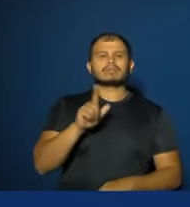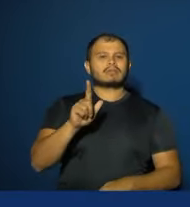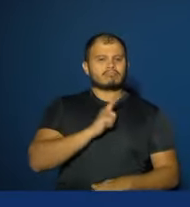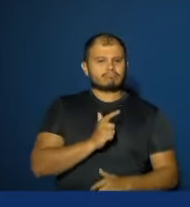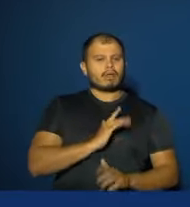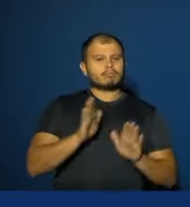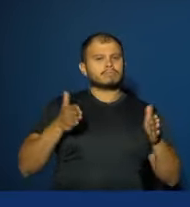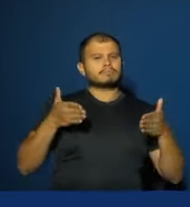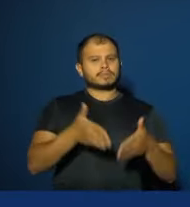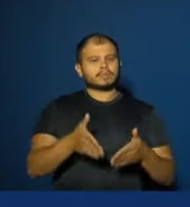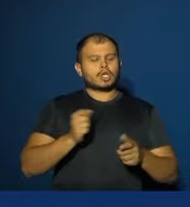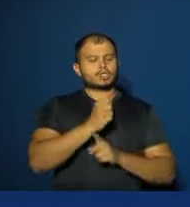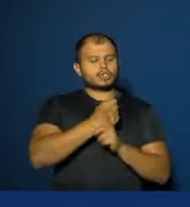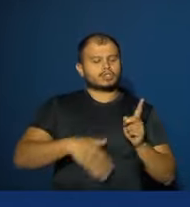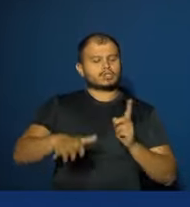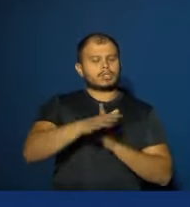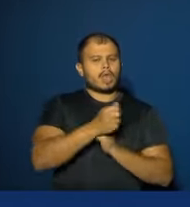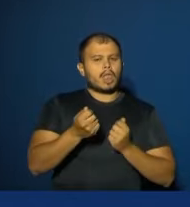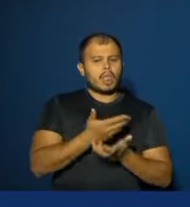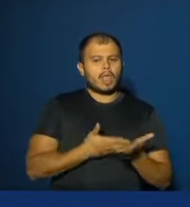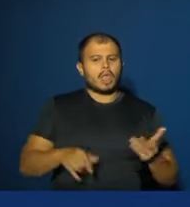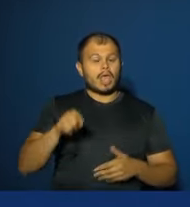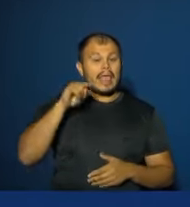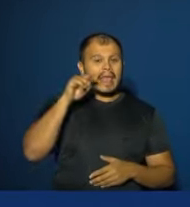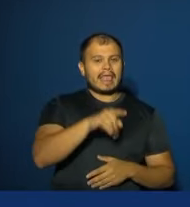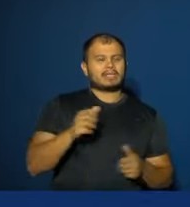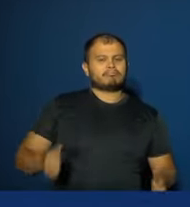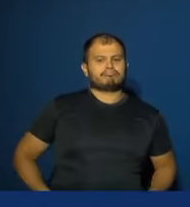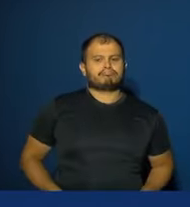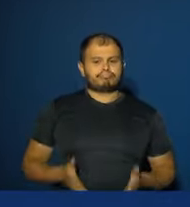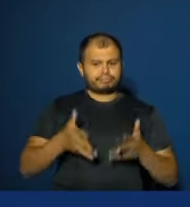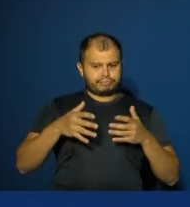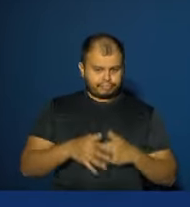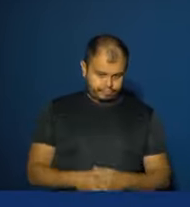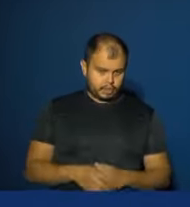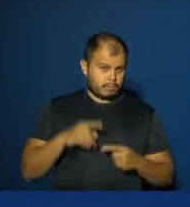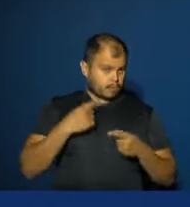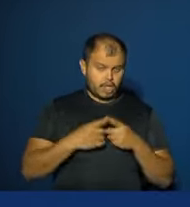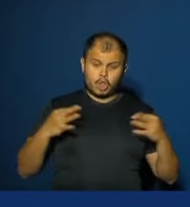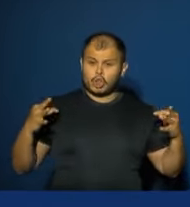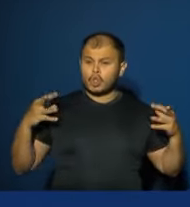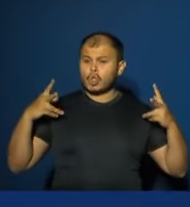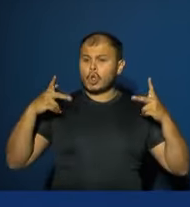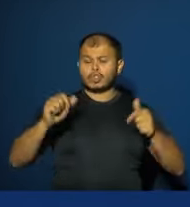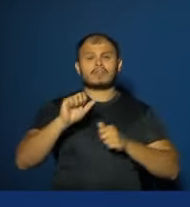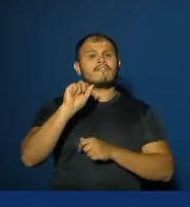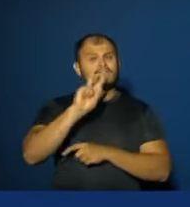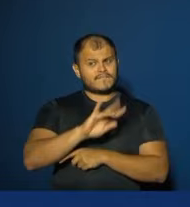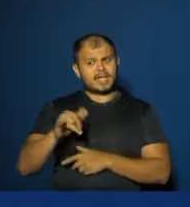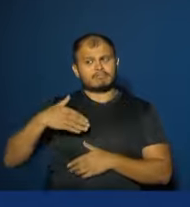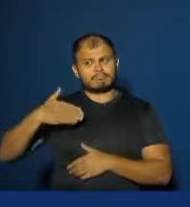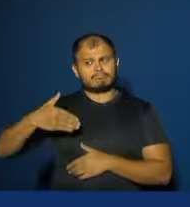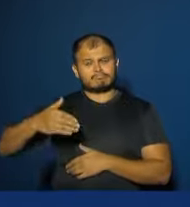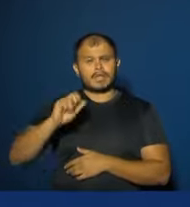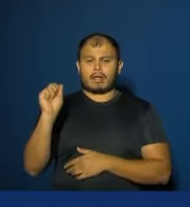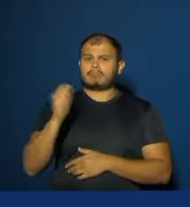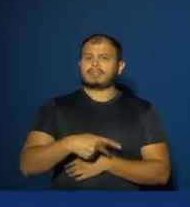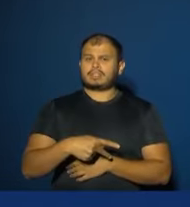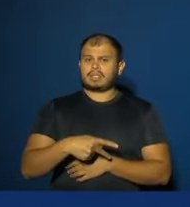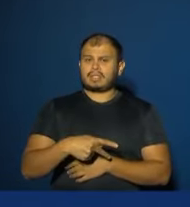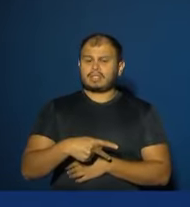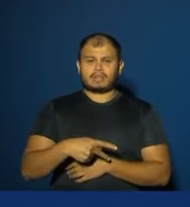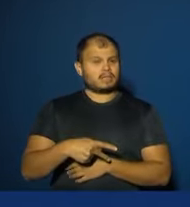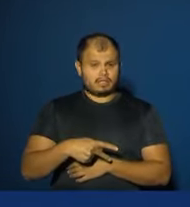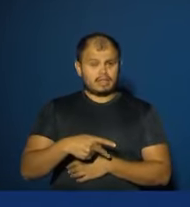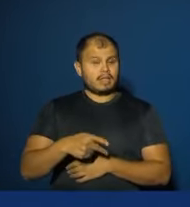para o conjunto da sociedade esse custo? Porque todos irão se aposentar desses segmentos. Não tem ninguém